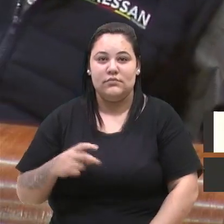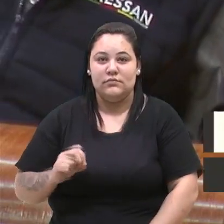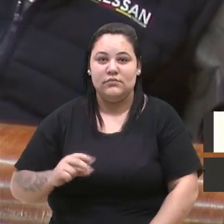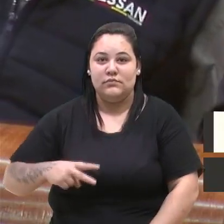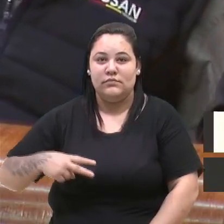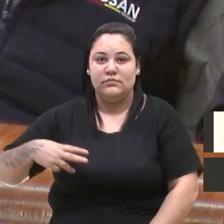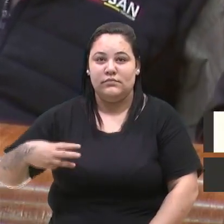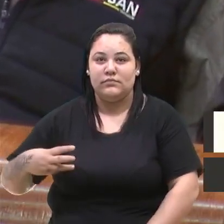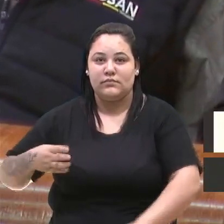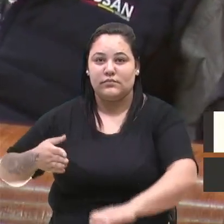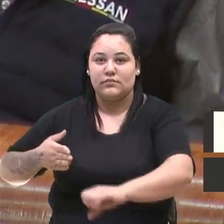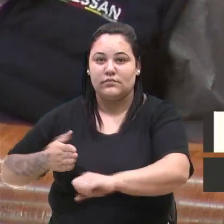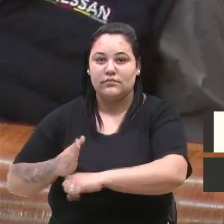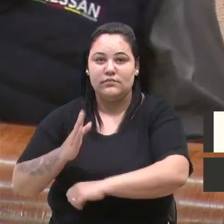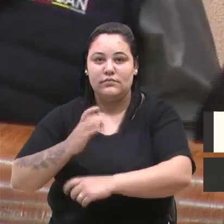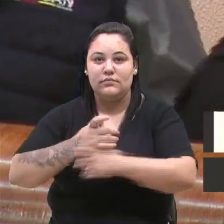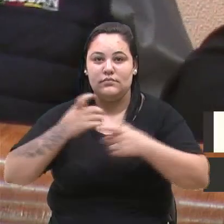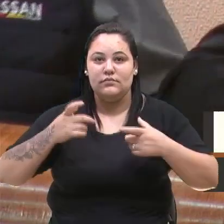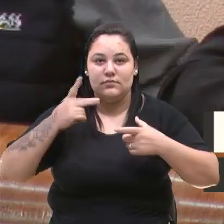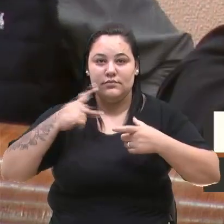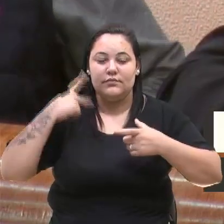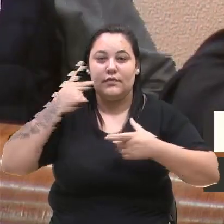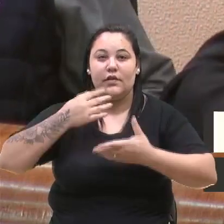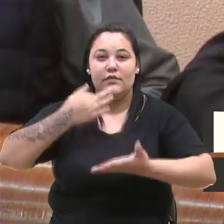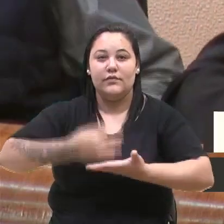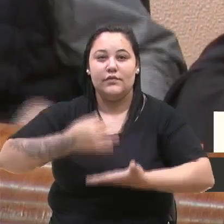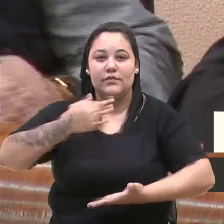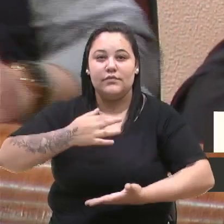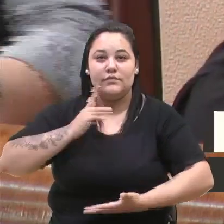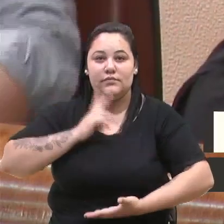173/2023 foi aprovado por unanimidade com a ausência de Renato